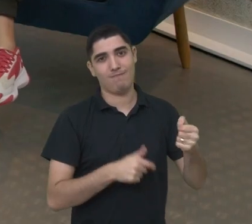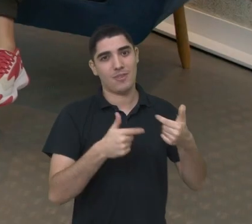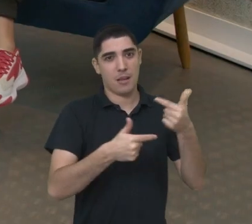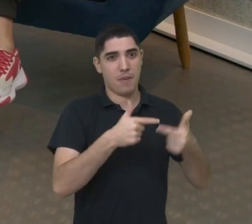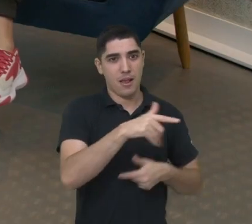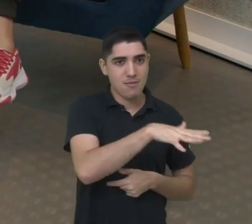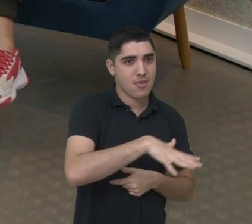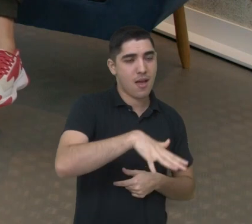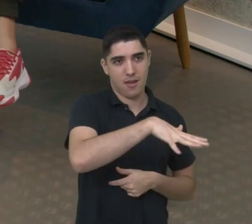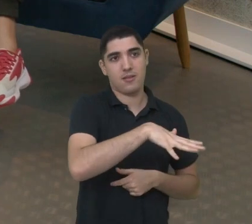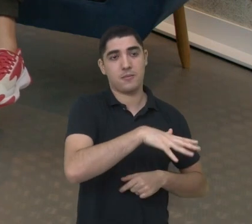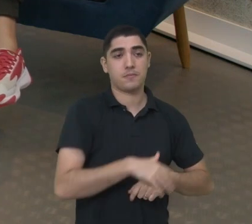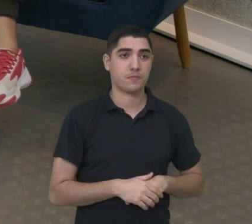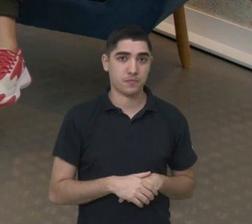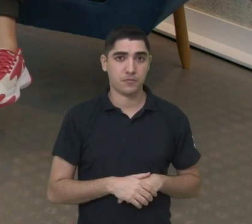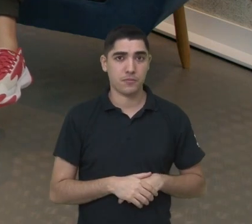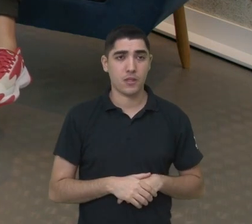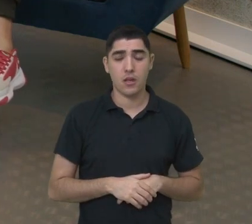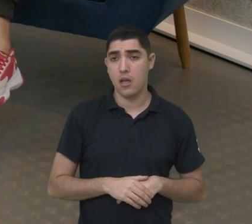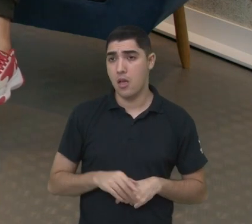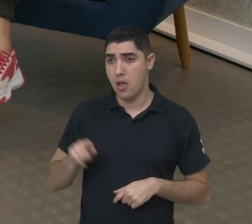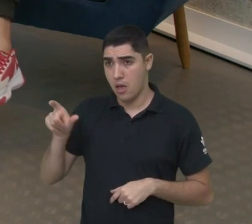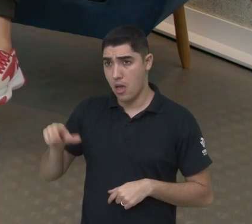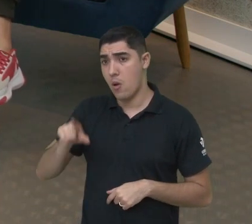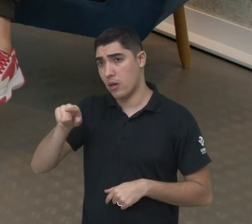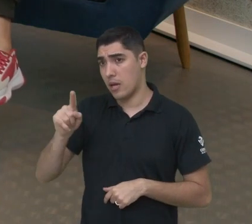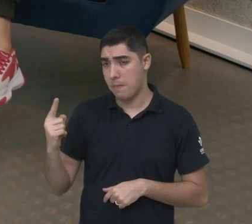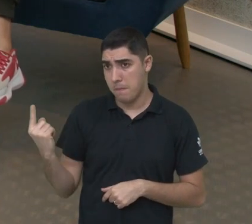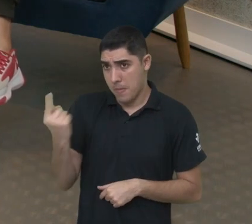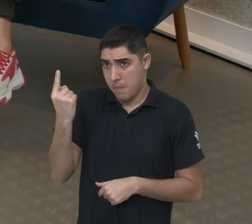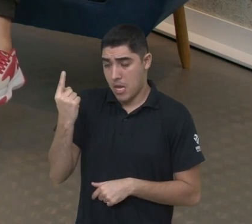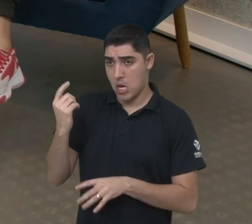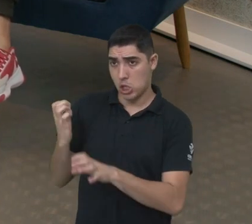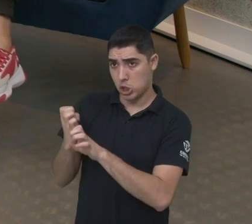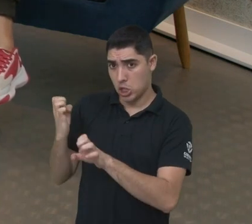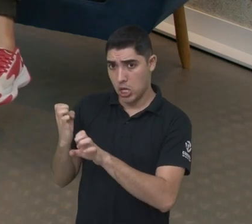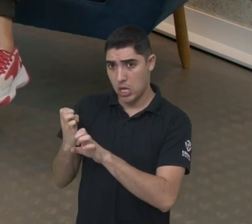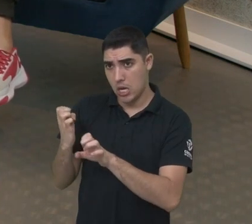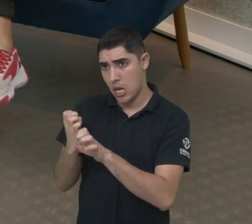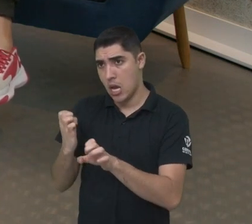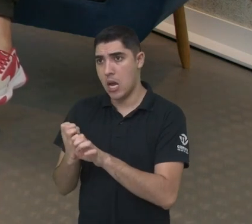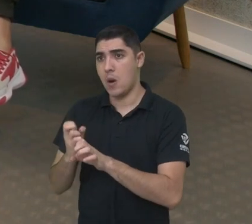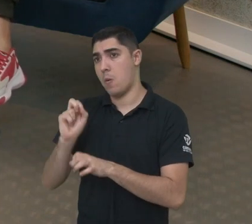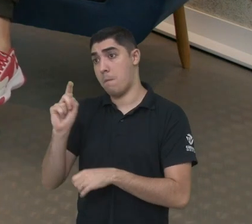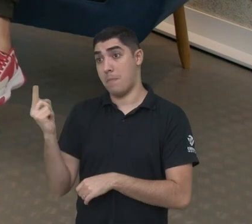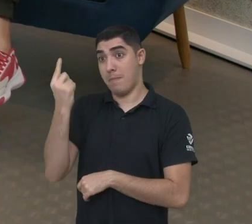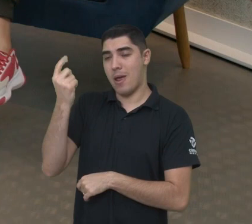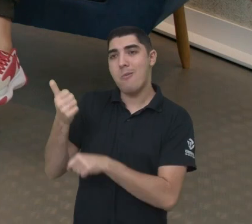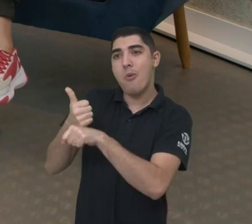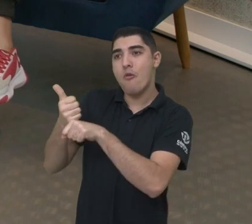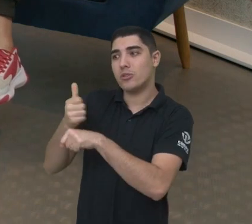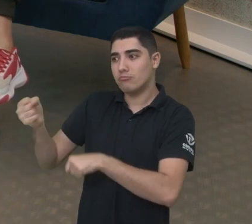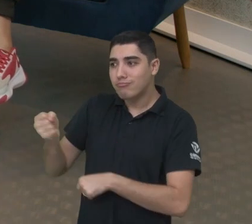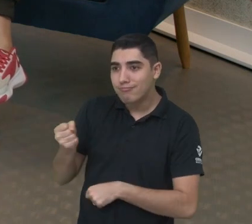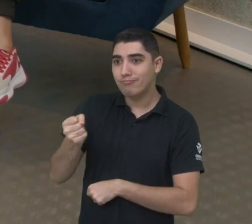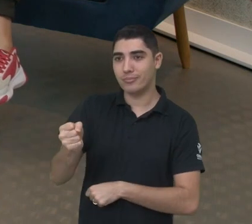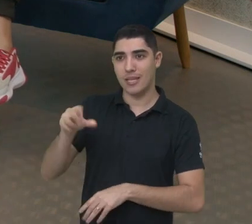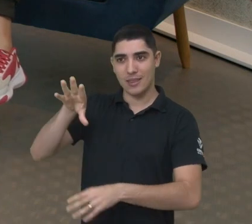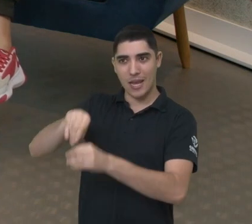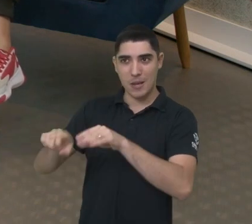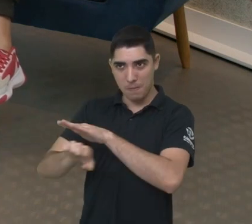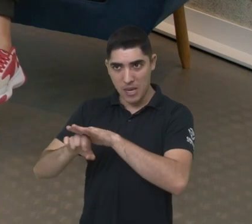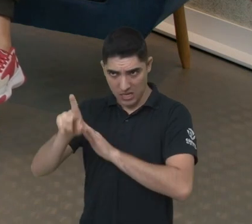seria um dos primeiros engenheiros ou um dos primeiros profissionais a entrar na empresa, por exemplo, a gente pode dizer assim, uma empresa que